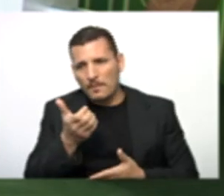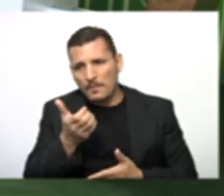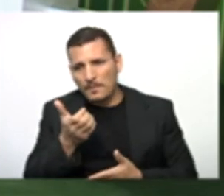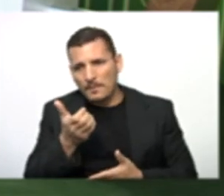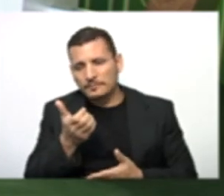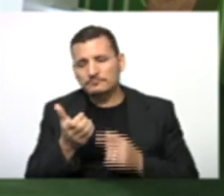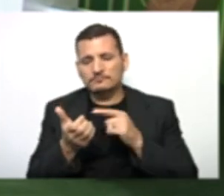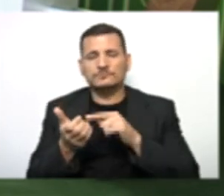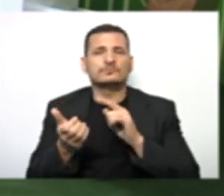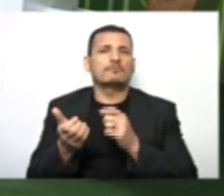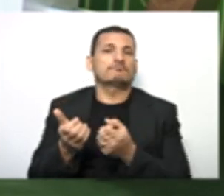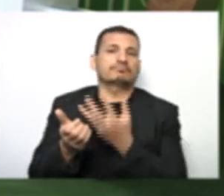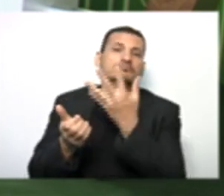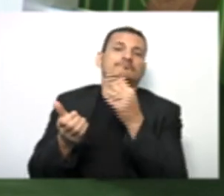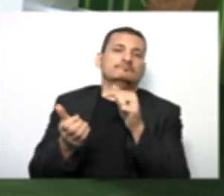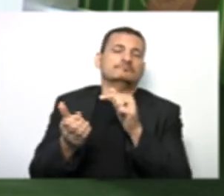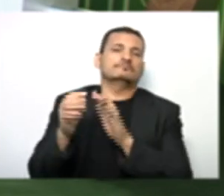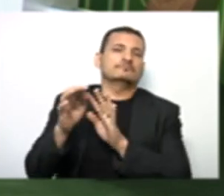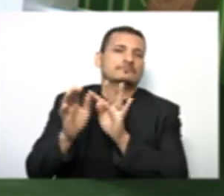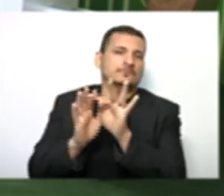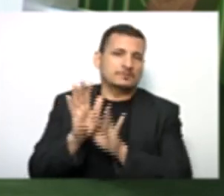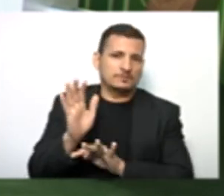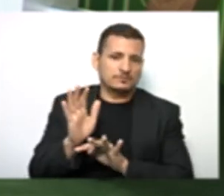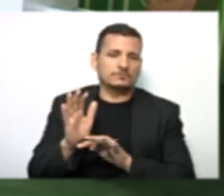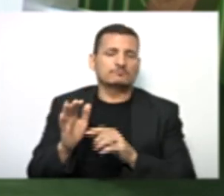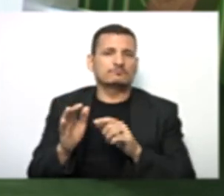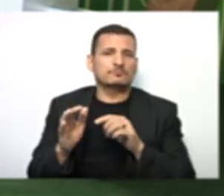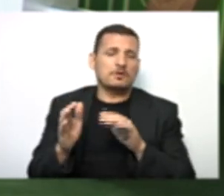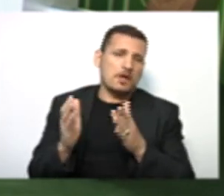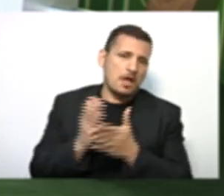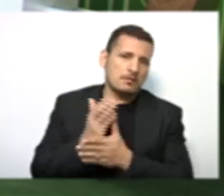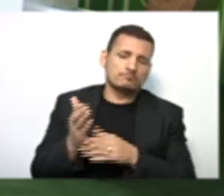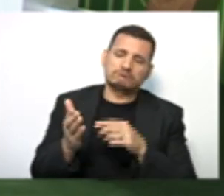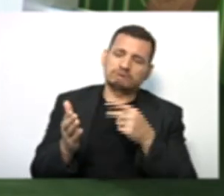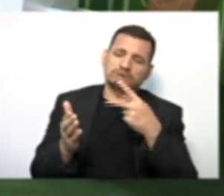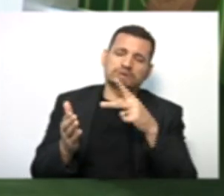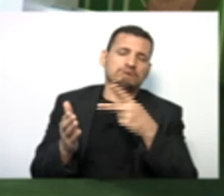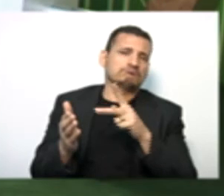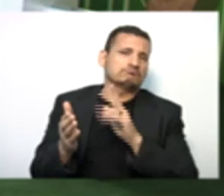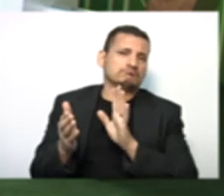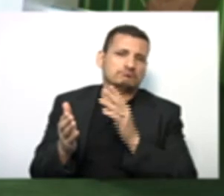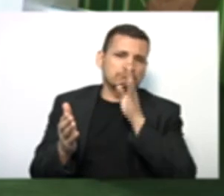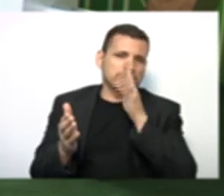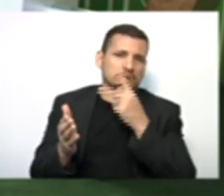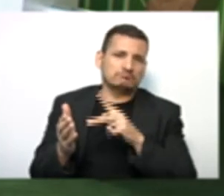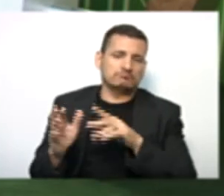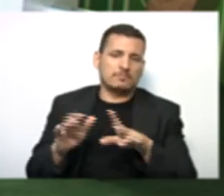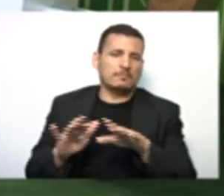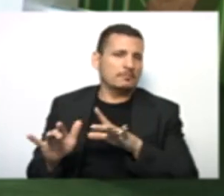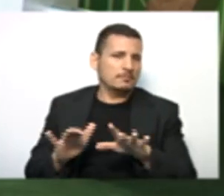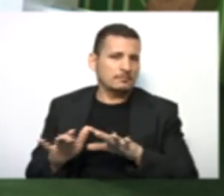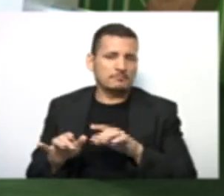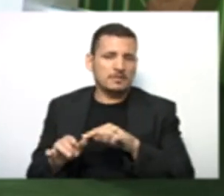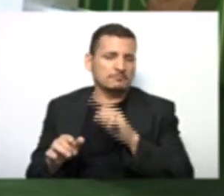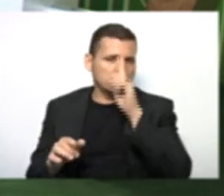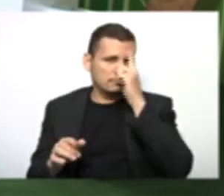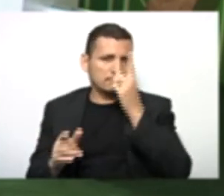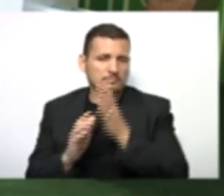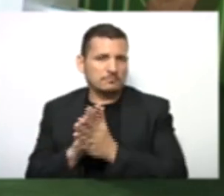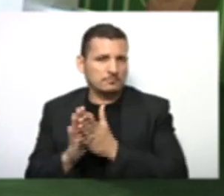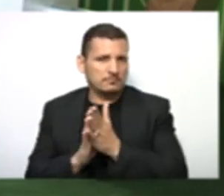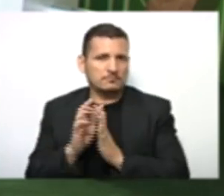já escrevendo, né? Tem uns que ele pode escrever sozinho, sem nenhuma ideia, sem nenhuma instrução.